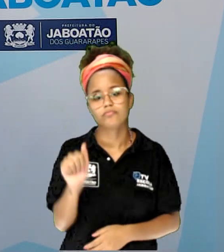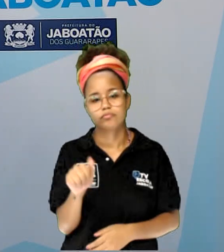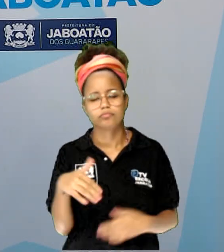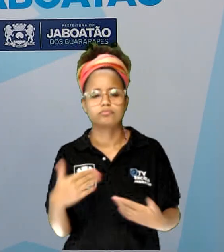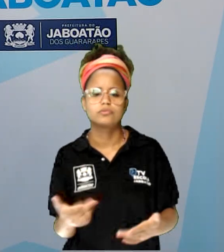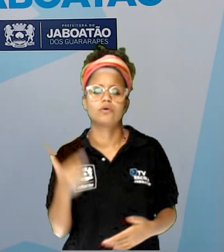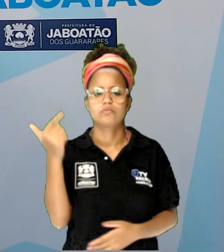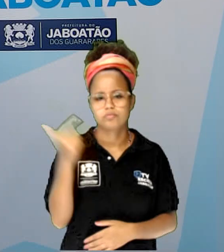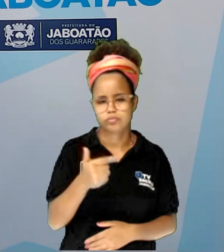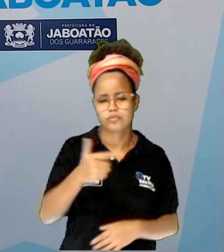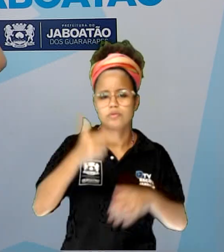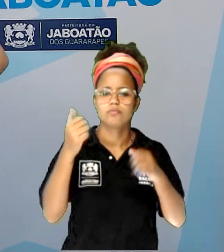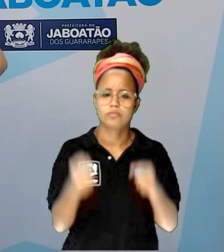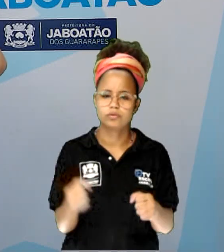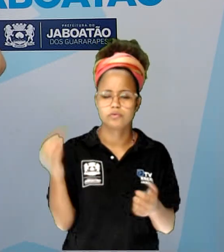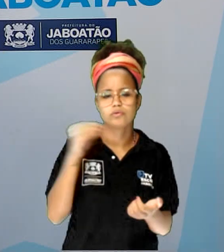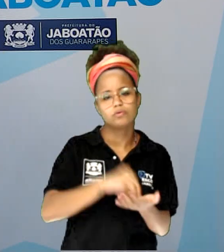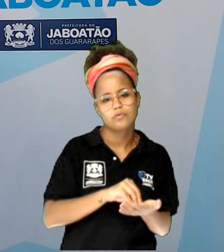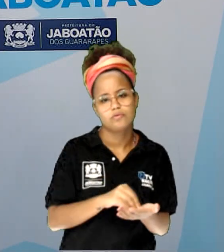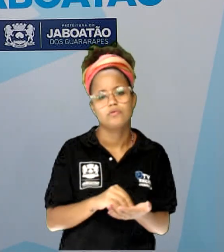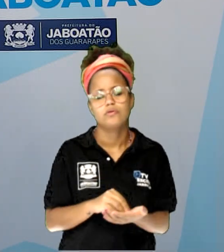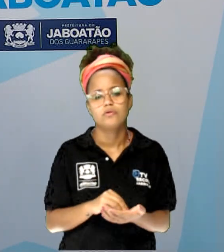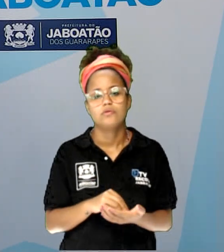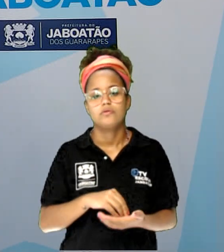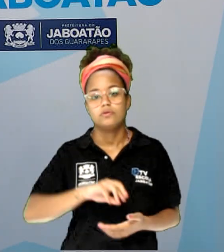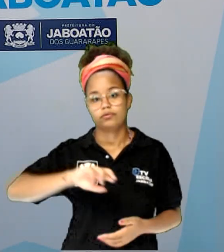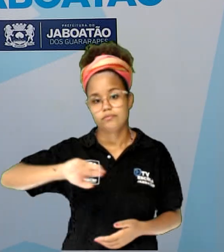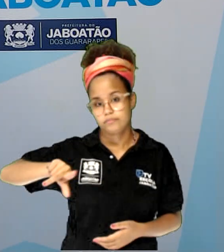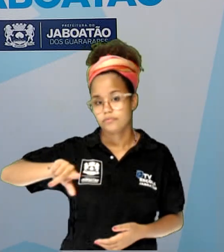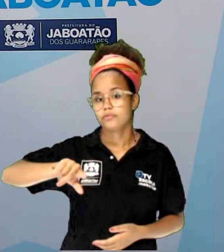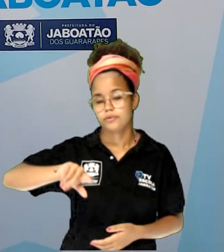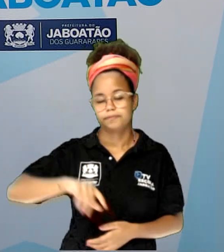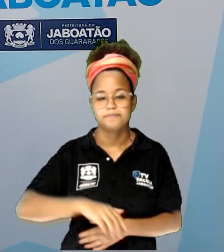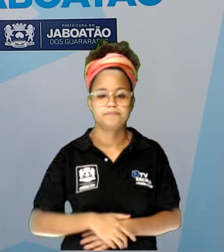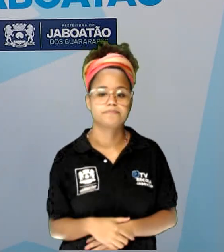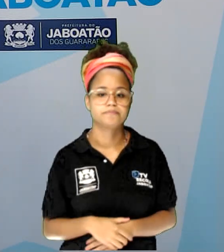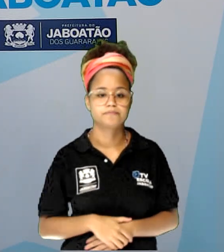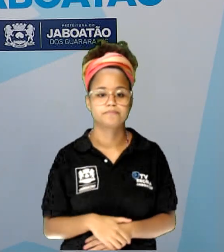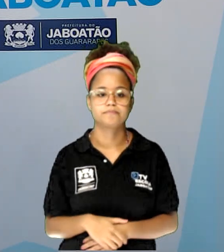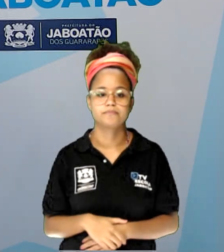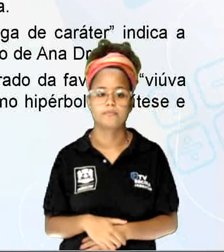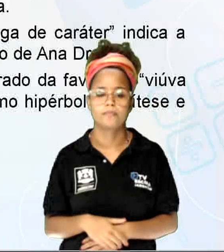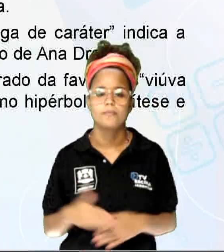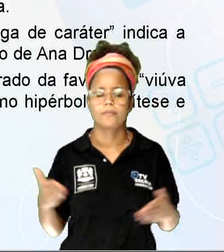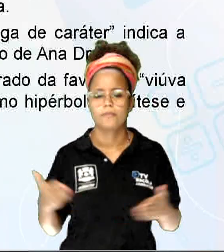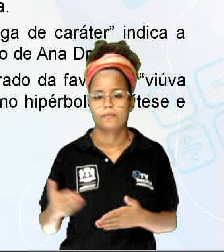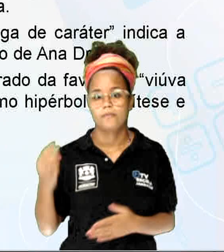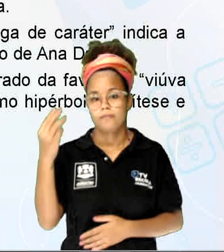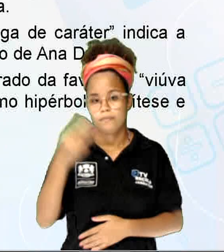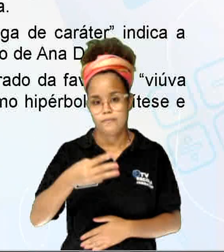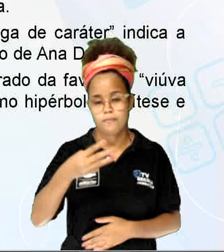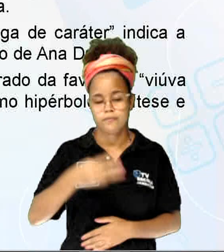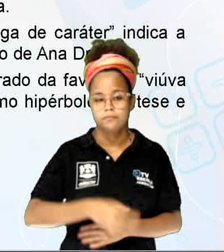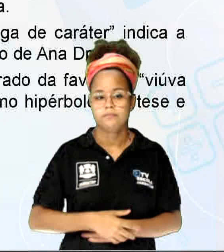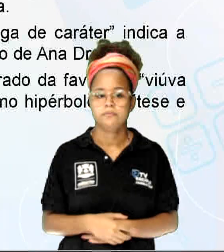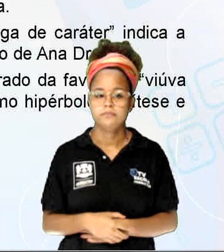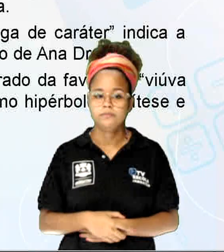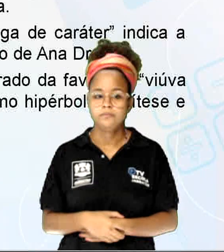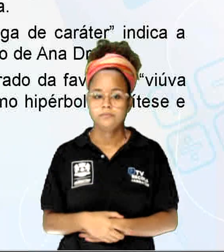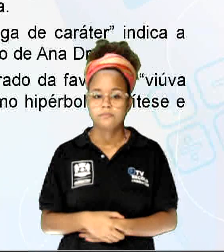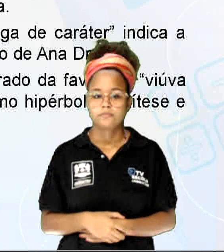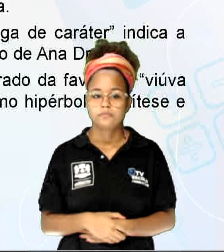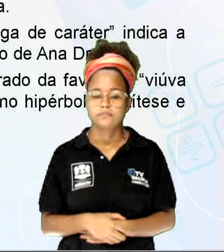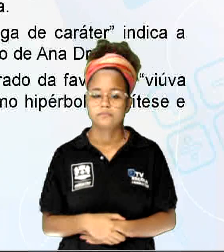2 também a gente pode colocar ele aí como uma carta fora do baralho. Tranquilo? Acompanhe na tela agora o item 3. O